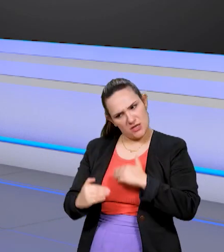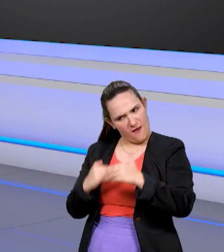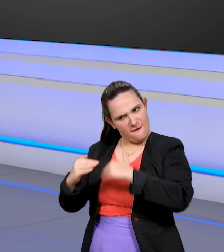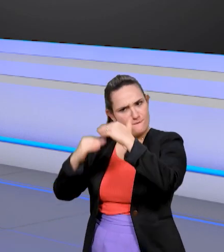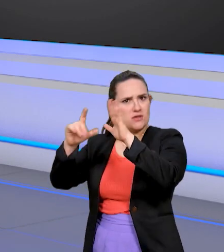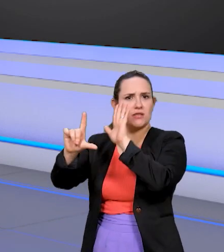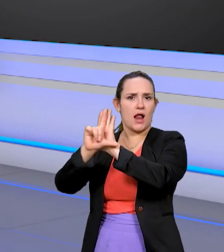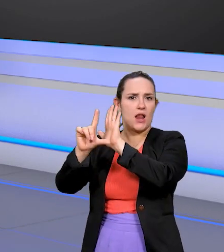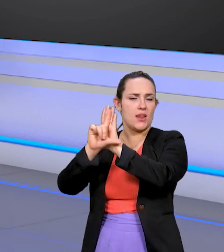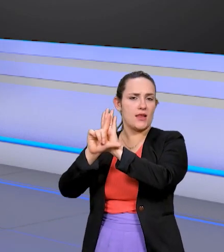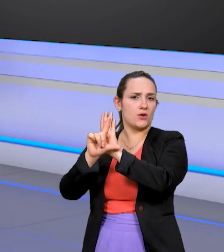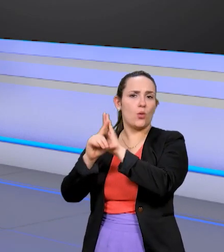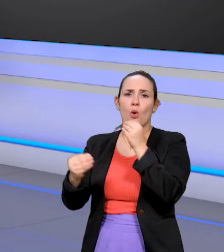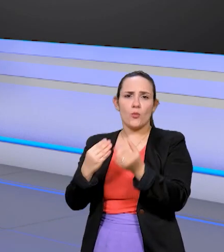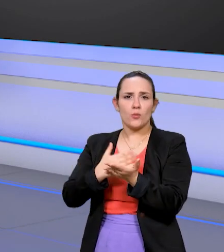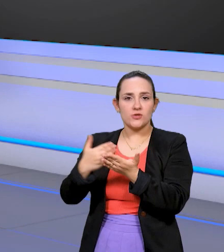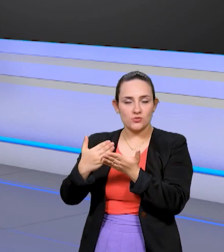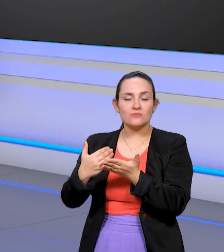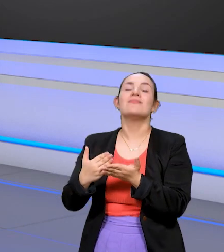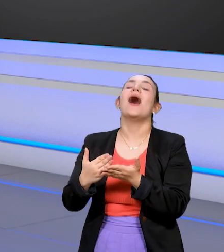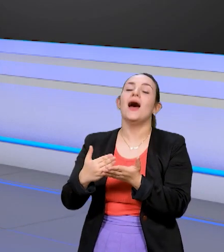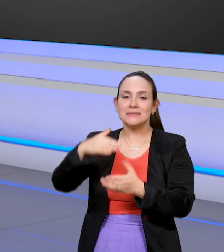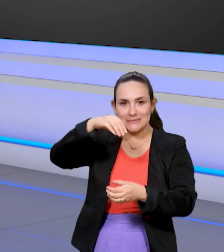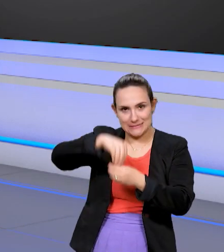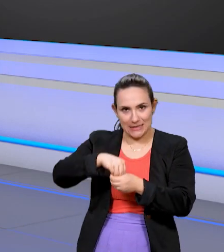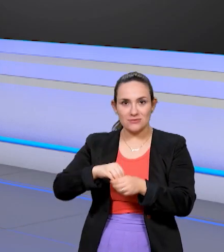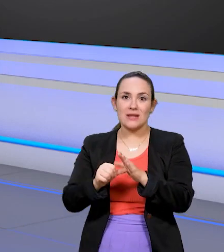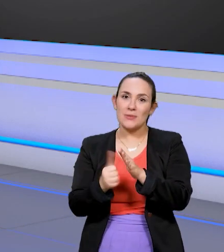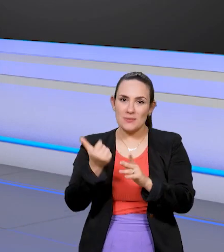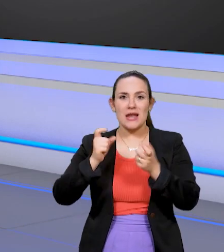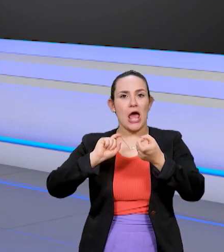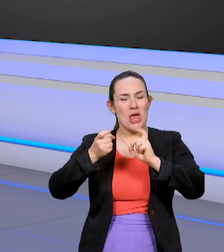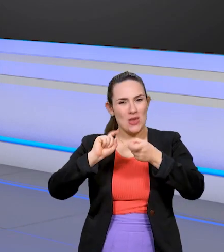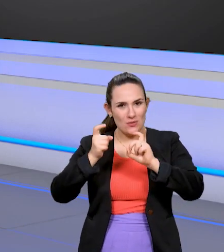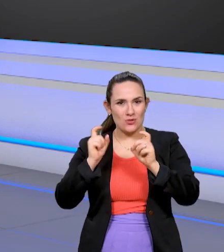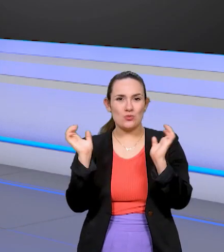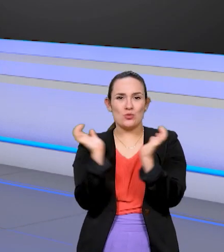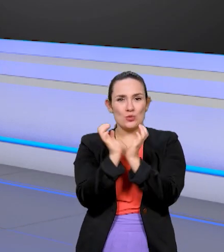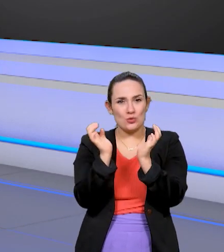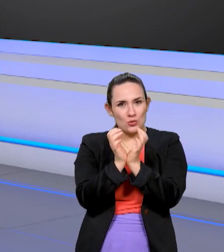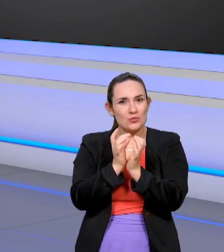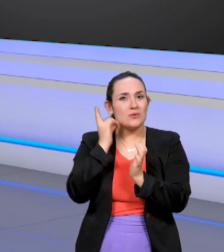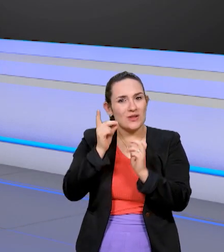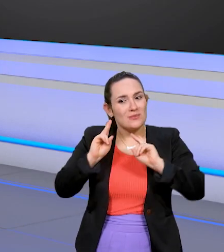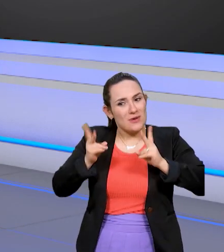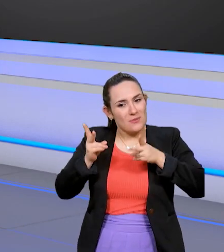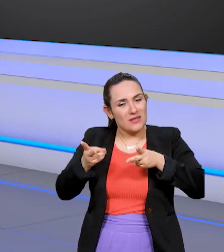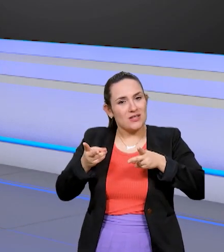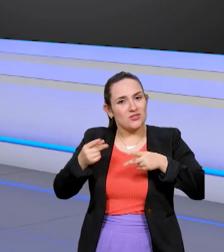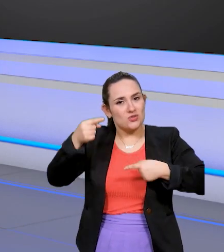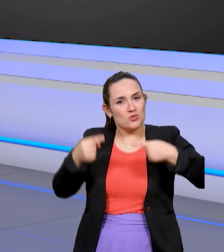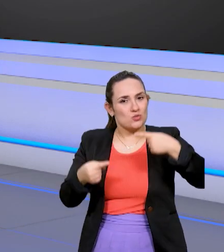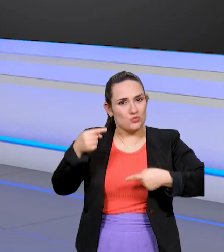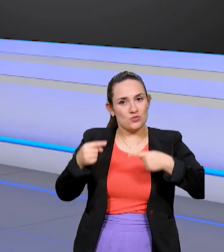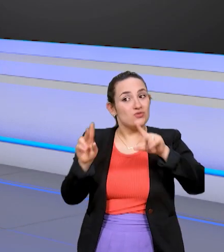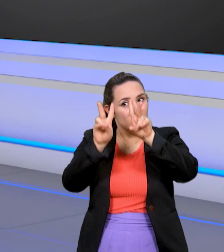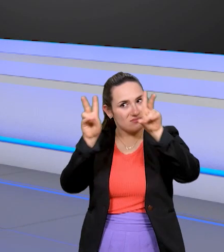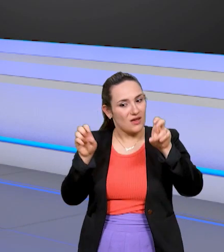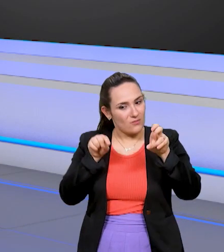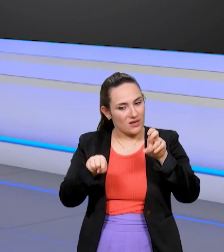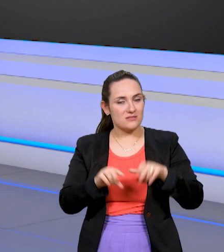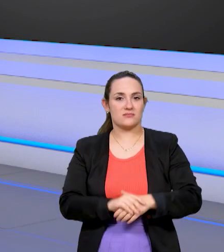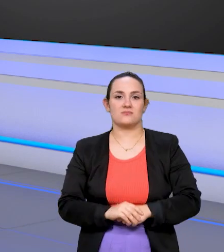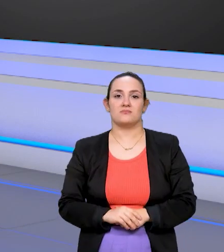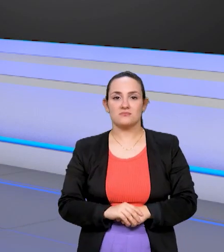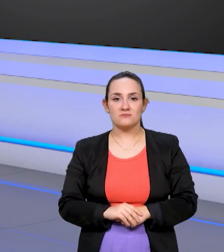inovação. Esse avanço na legislação começou a ser discutido na primeira reunião da comissão permanente